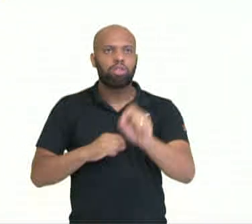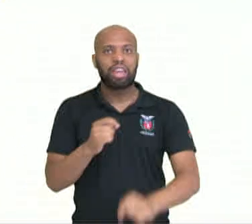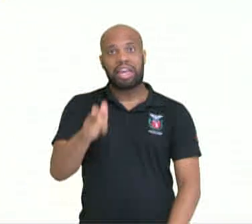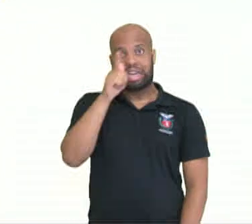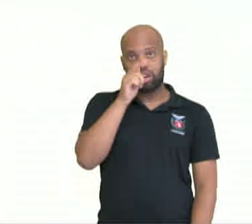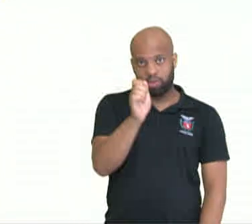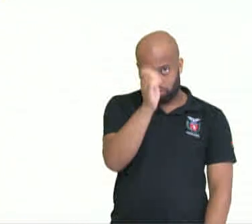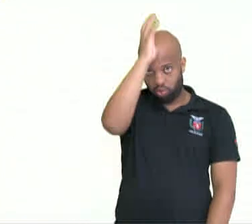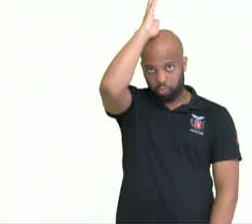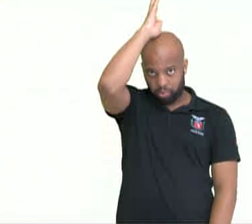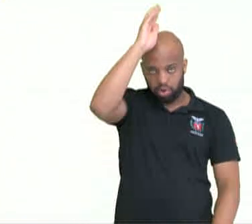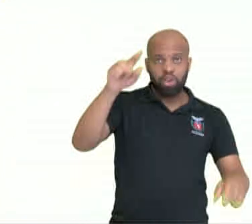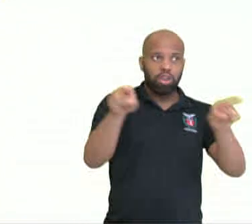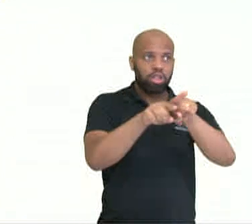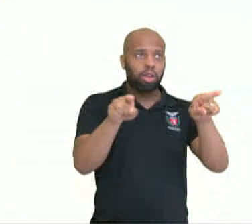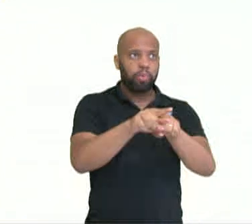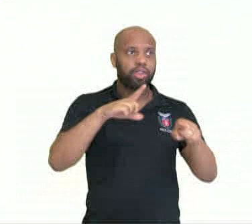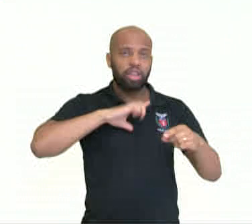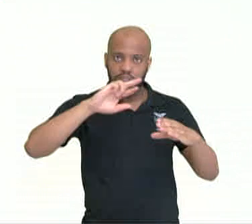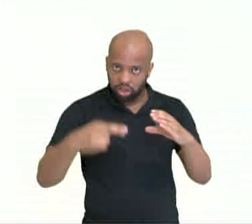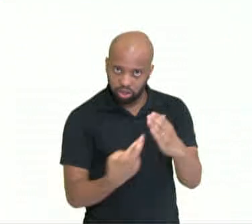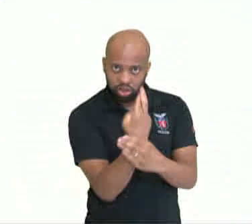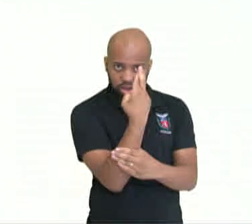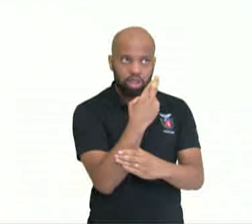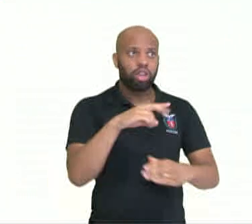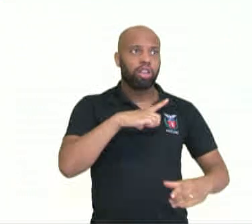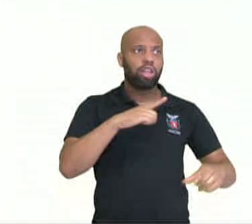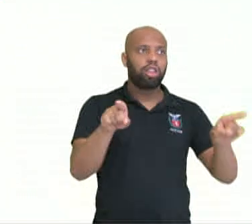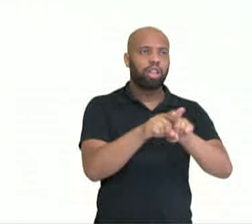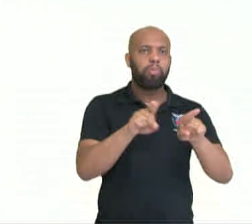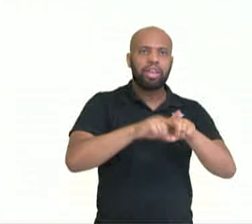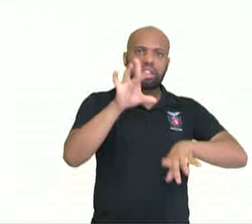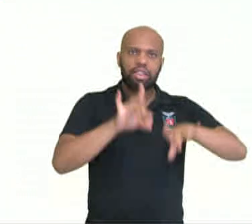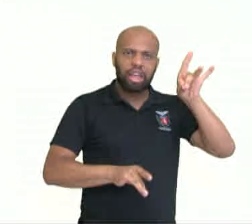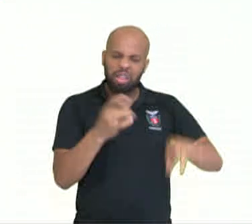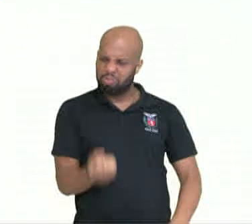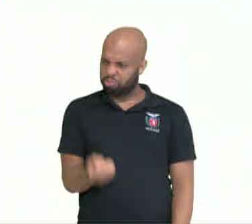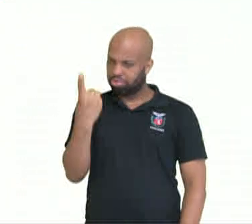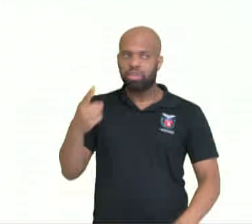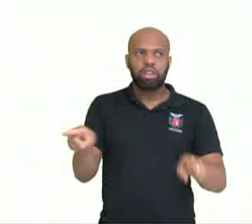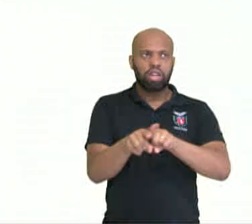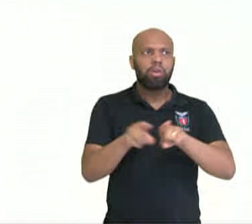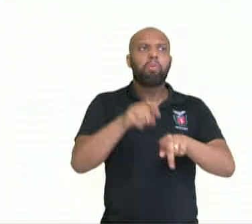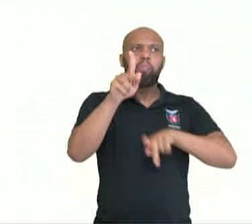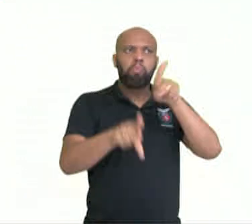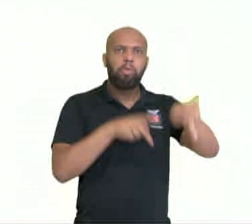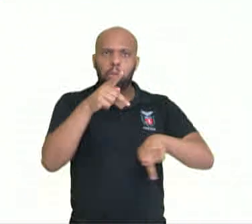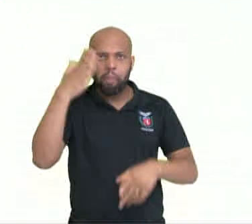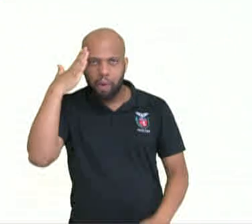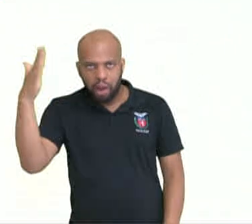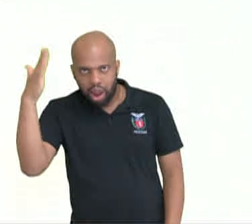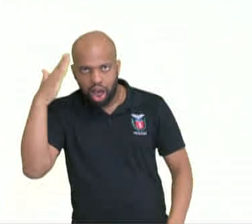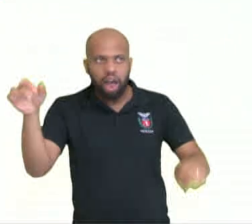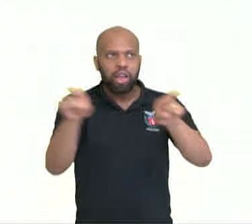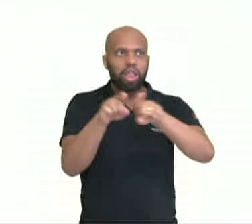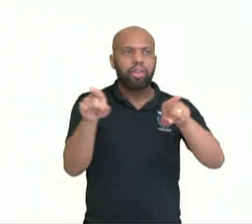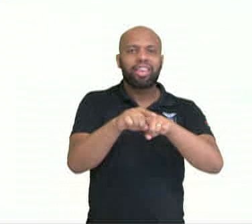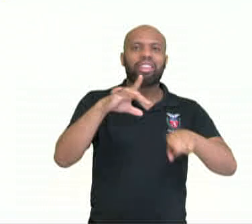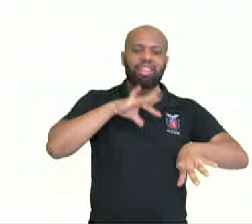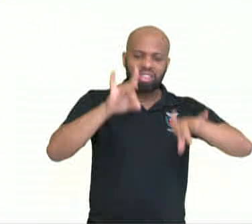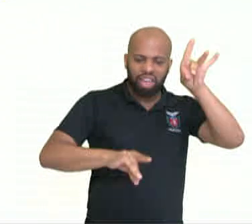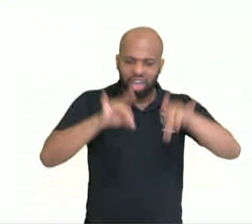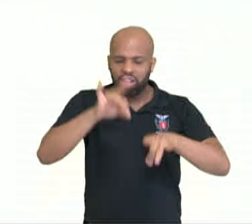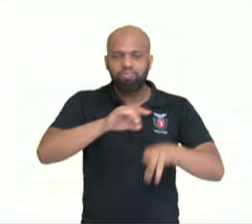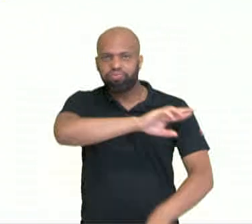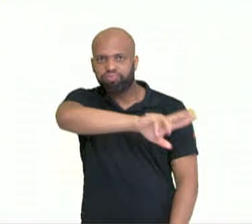greco-romano, né? A gente tem o renascentista, o teatro do absurdo, o engajado, o popular, aí tem um teatro, teoricamente, para